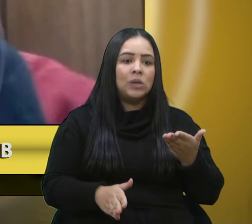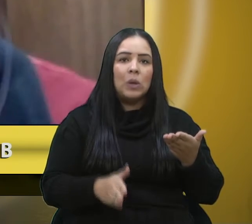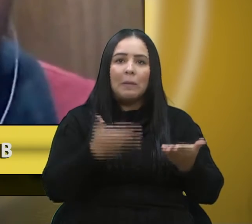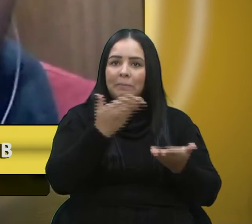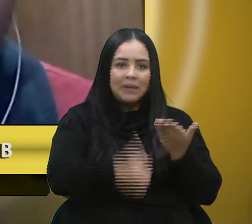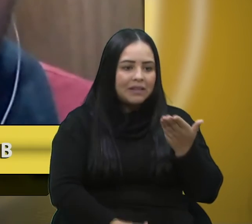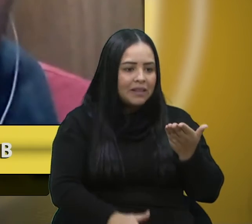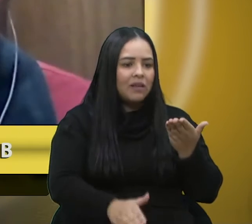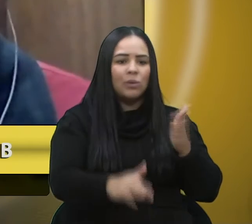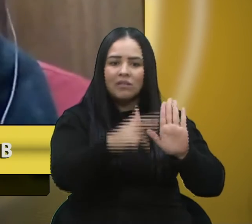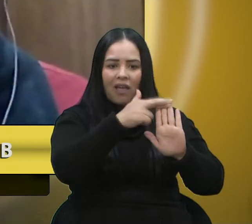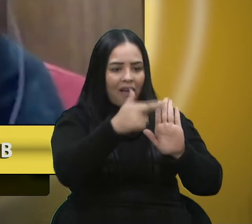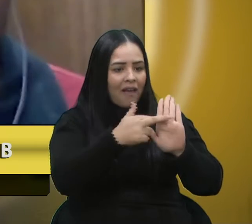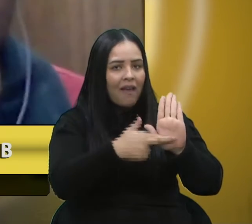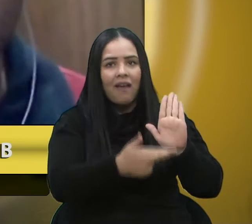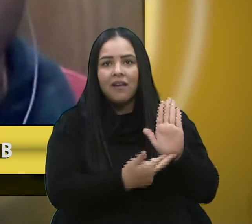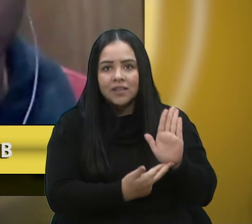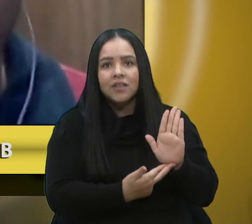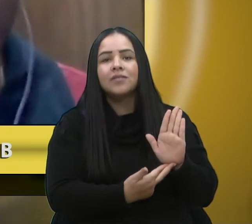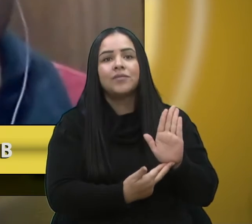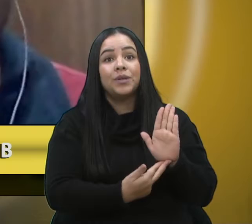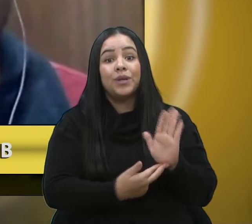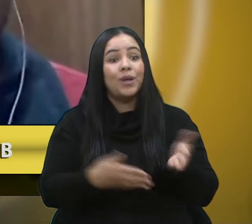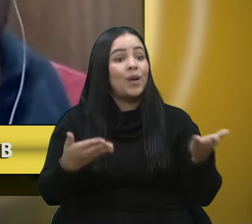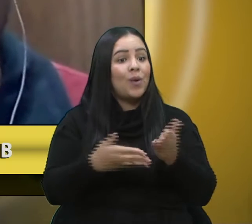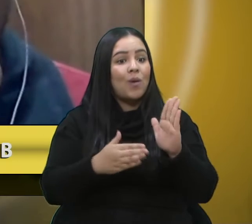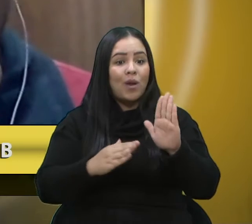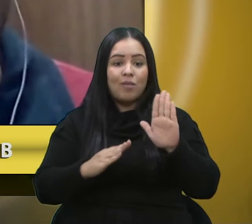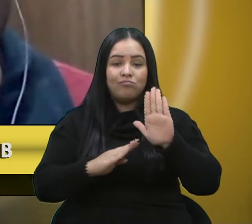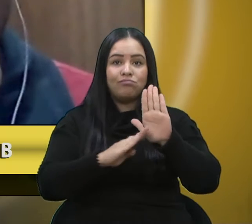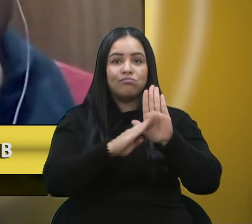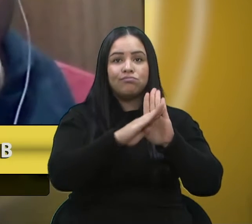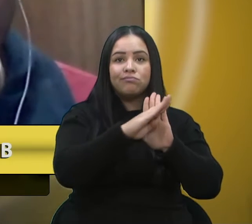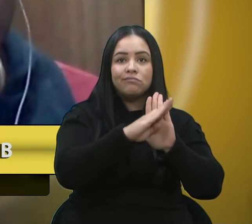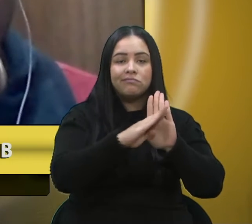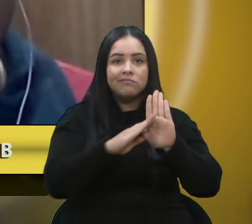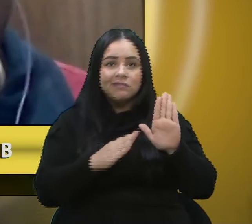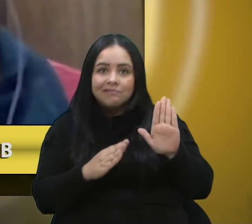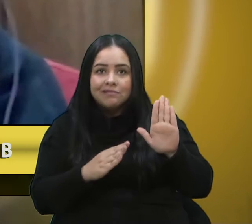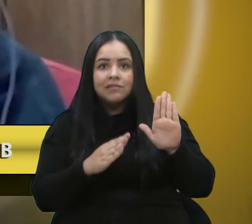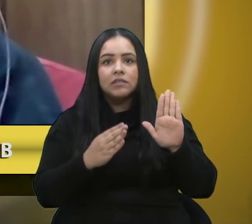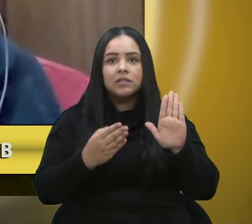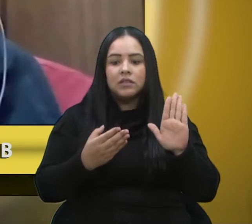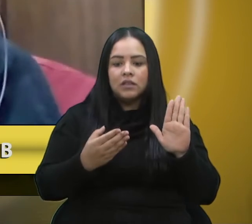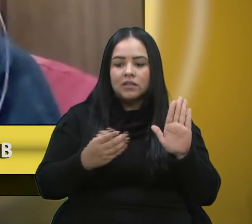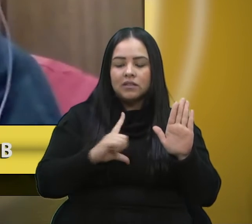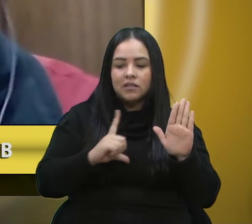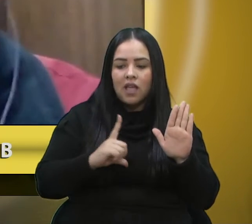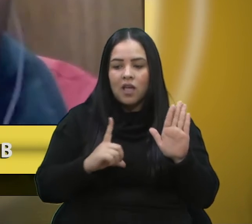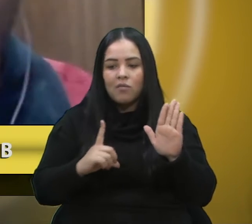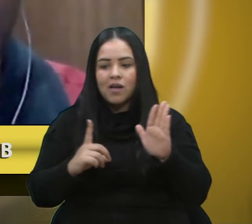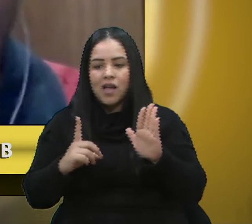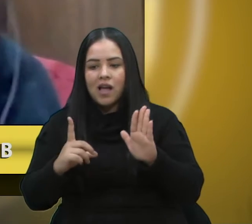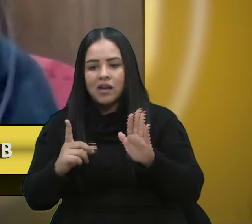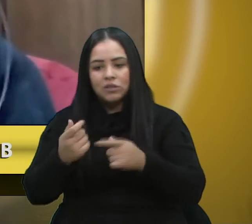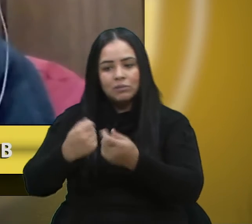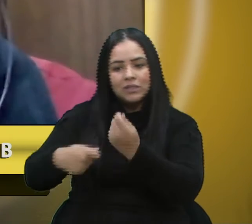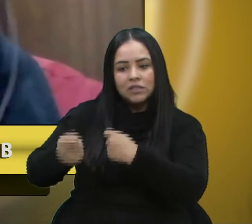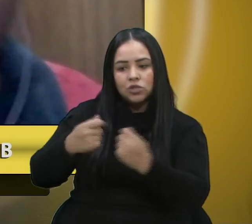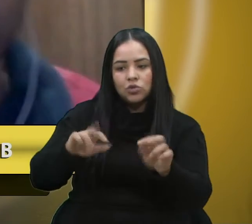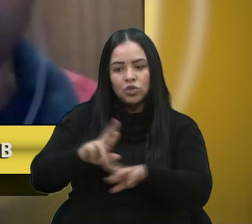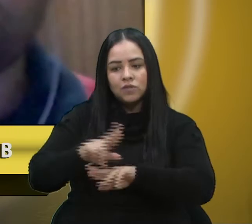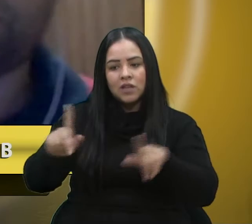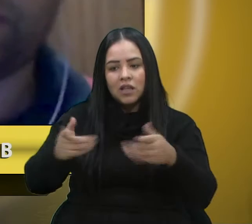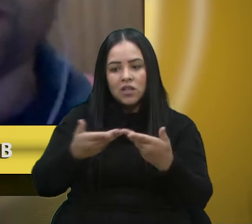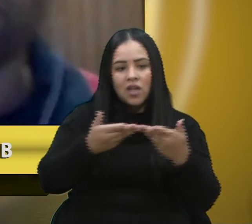mais ainda, né? Com os índices, aí tu cria um processo de cogestão, tu autoriza uma parte da cogestão, não